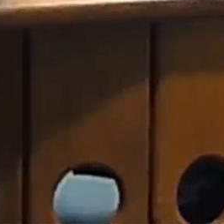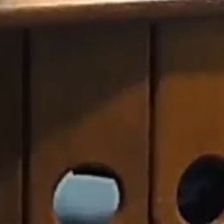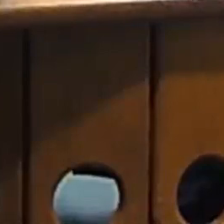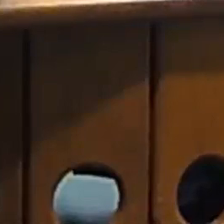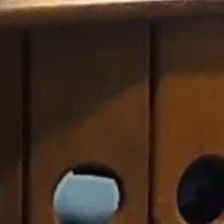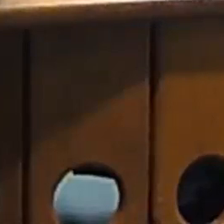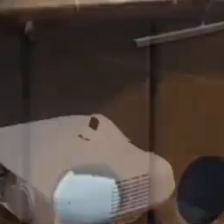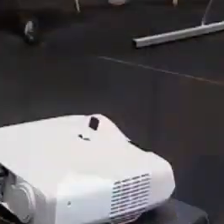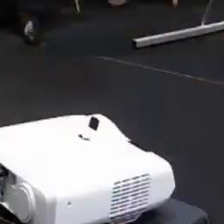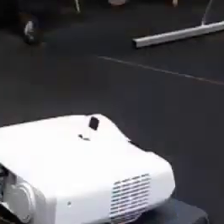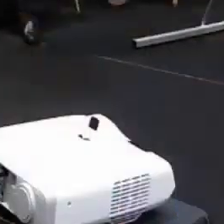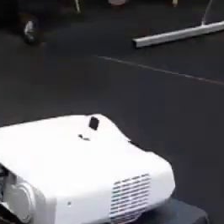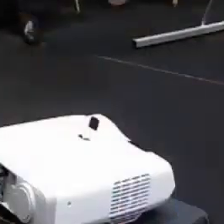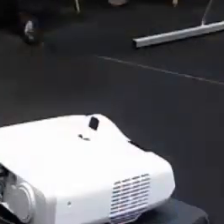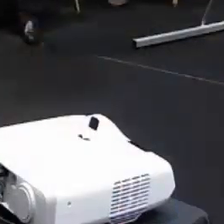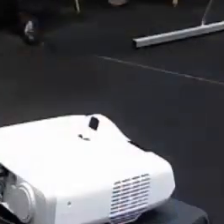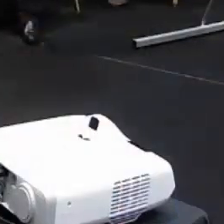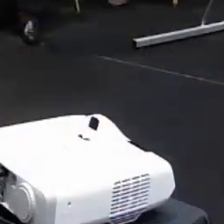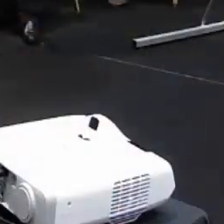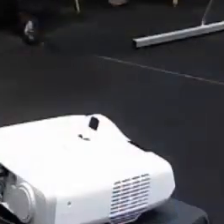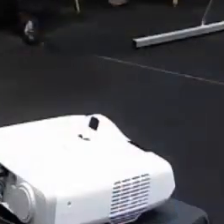a Jesus.